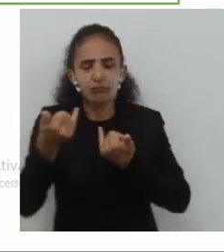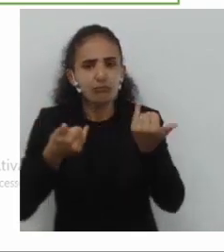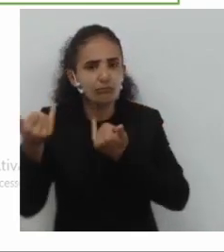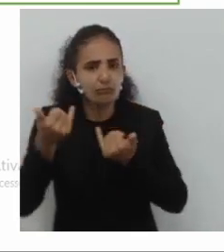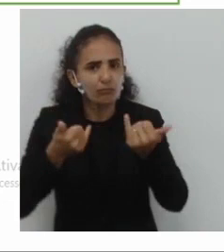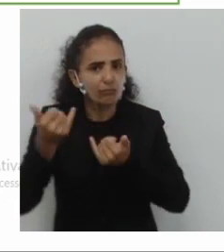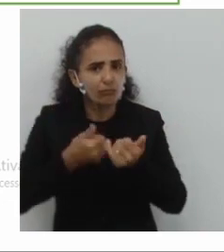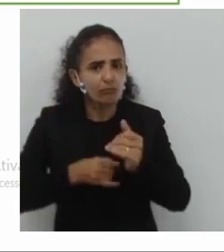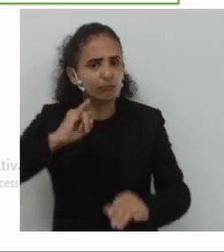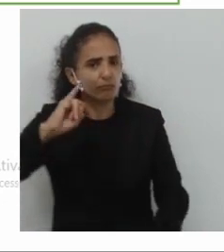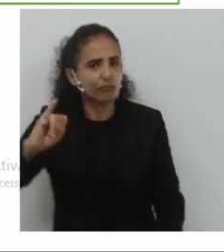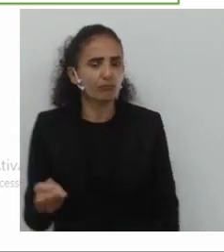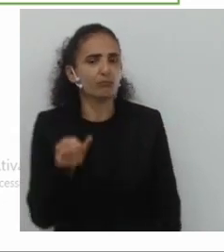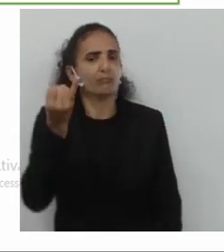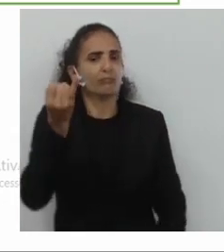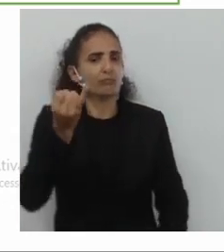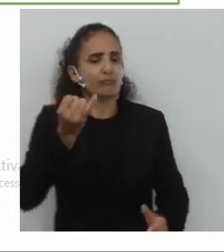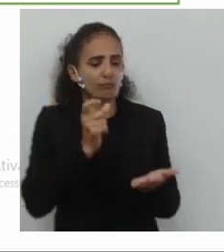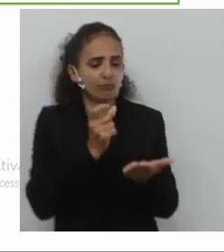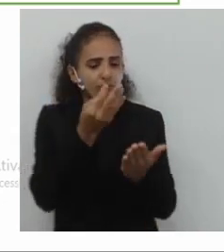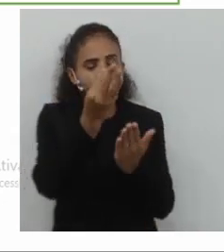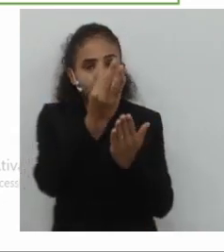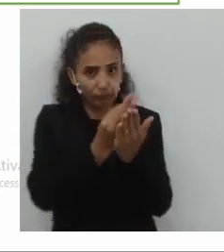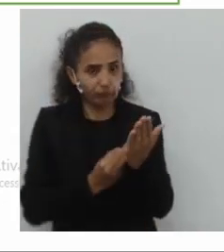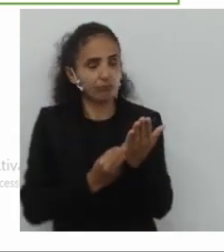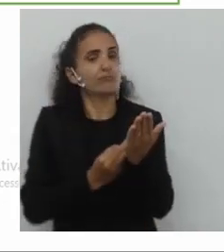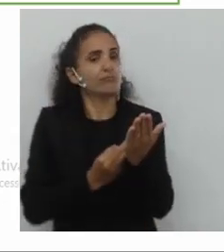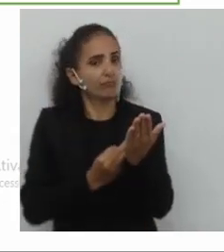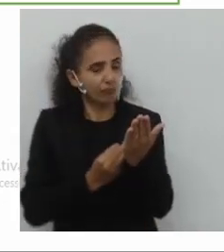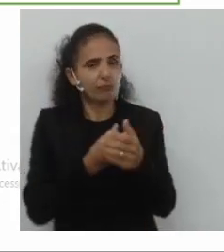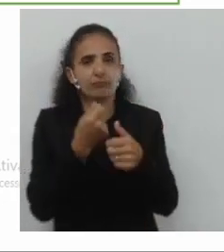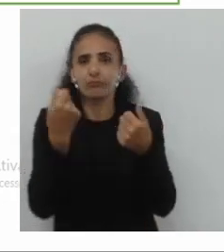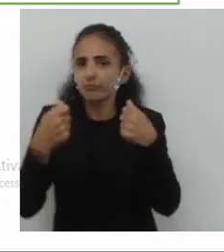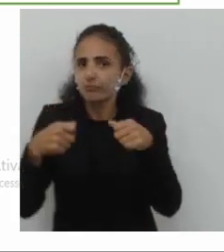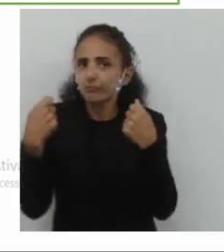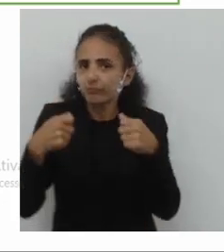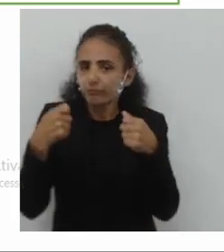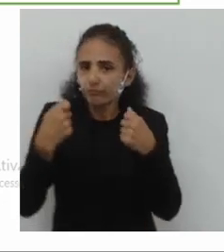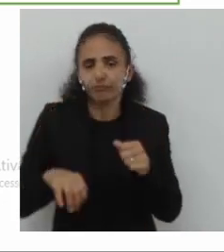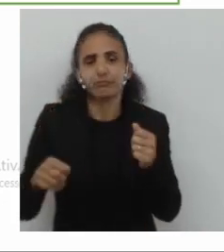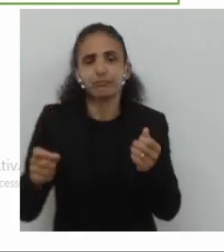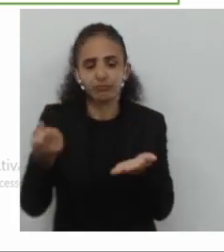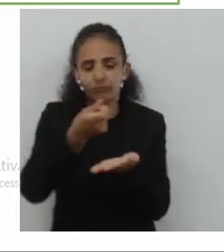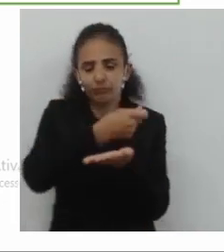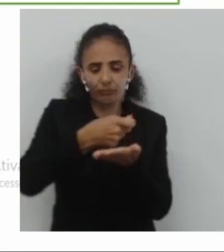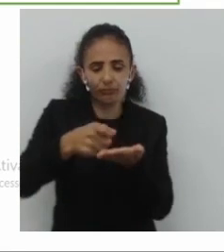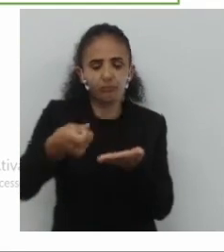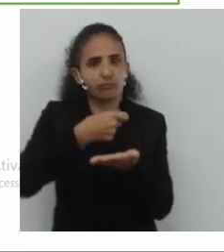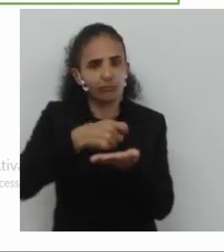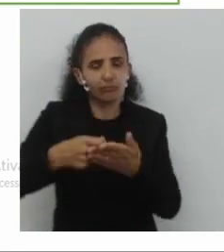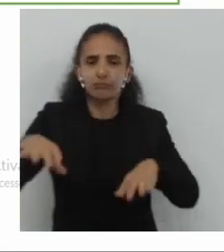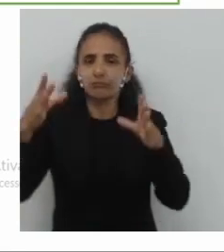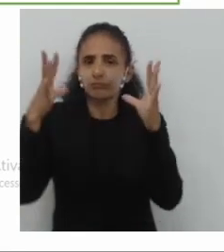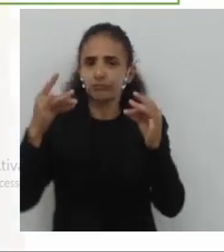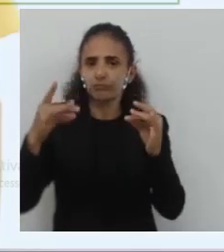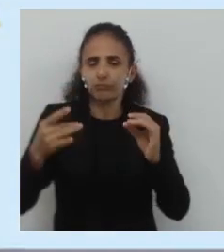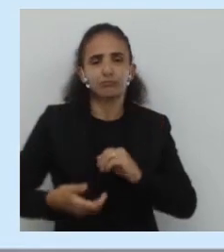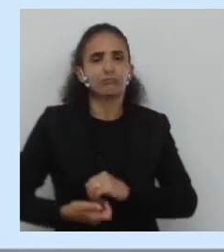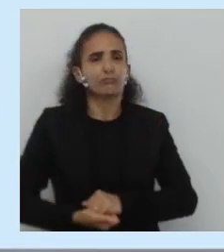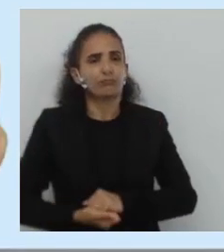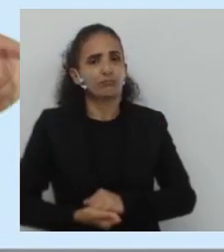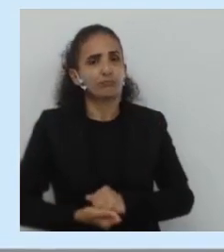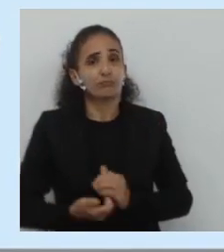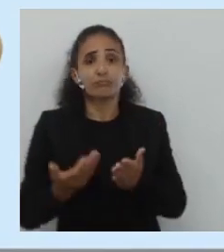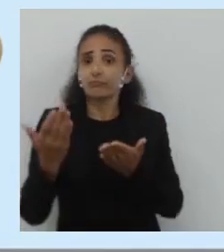informação para o reaproveitamento futuro. Daí, temos que recorrer à tomada de notas. Cortando para mim é o